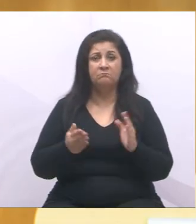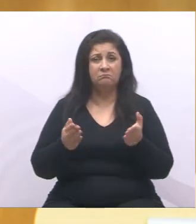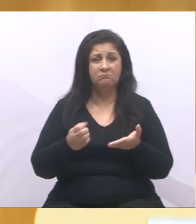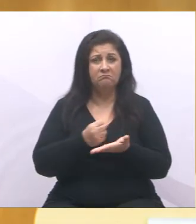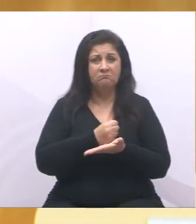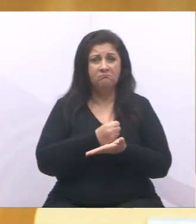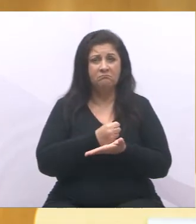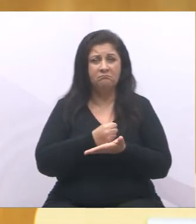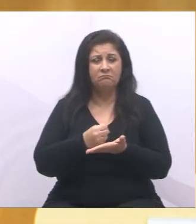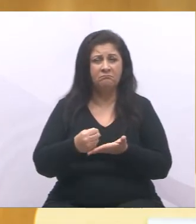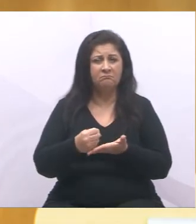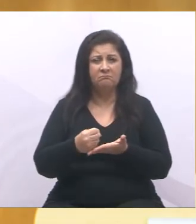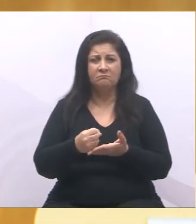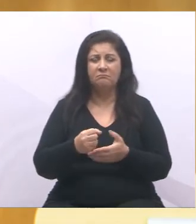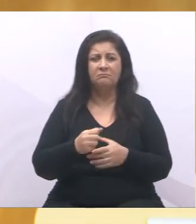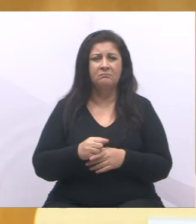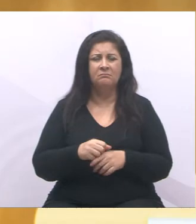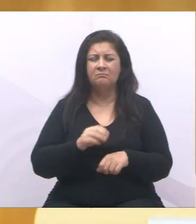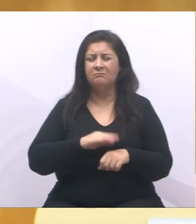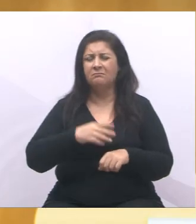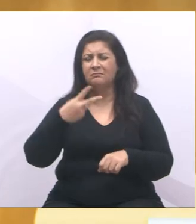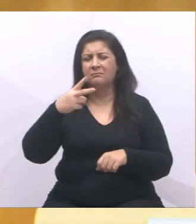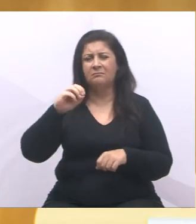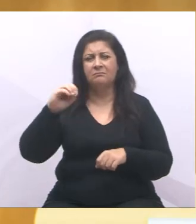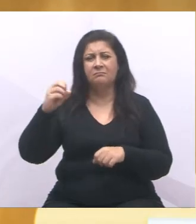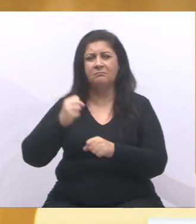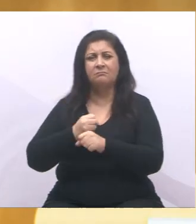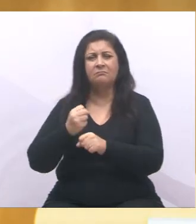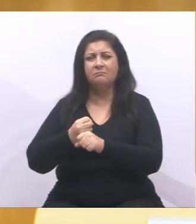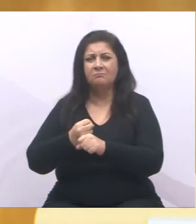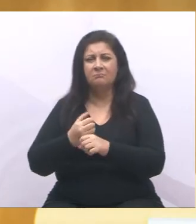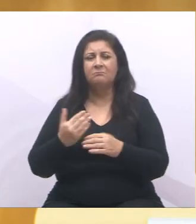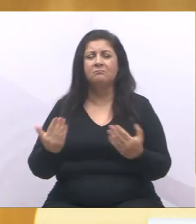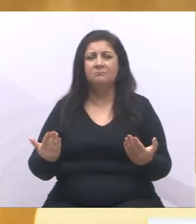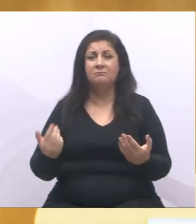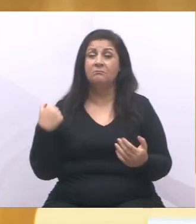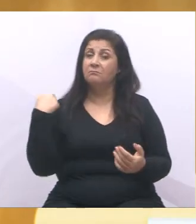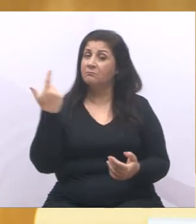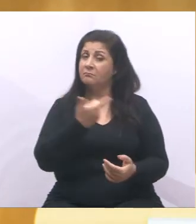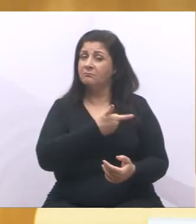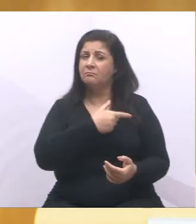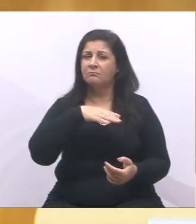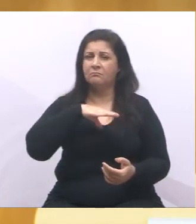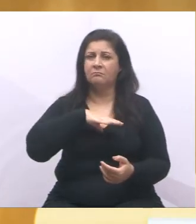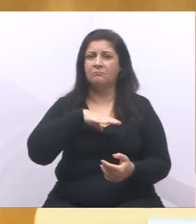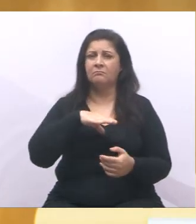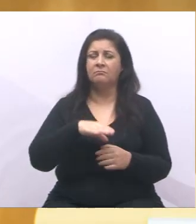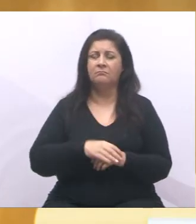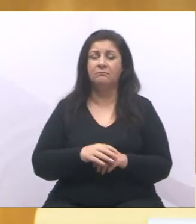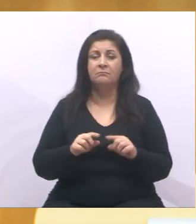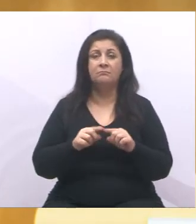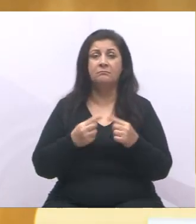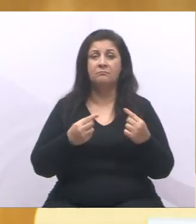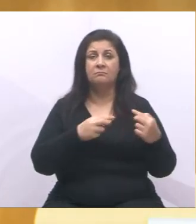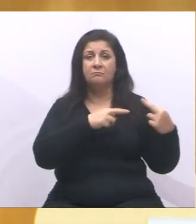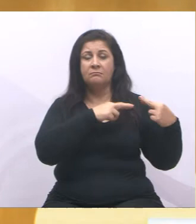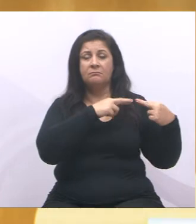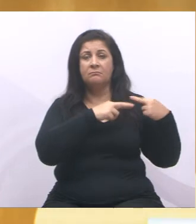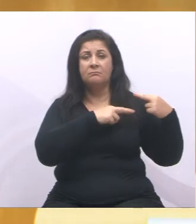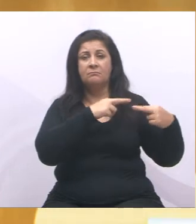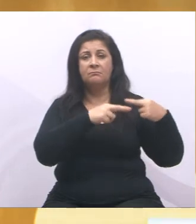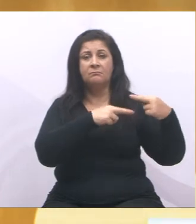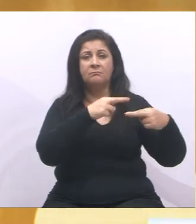passaram mais de 200 anos de construção da nossa cidade, mas a herança de